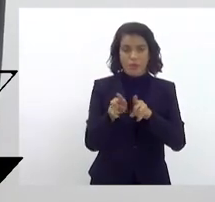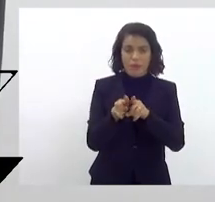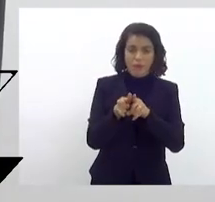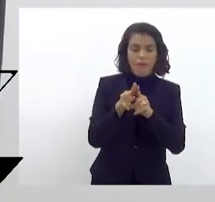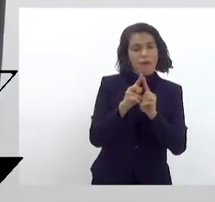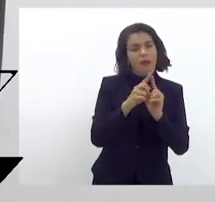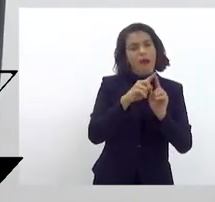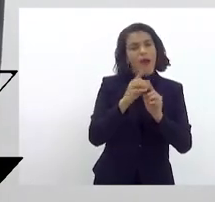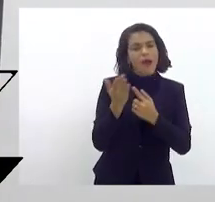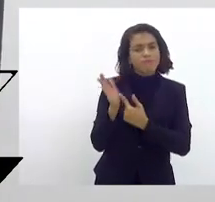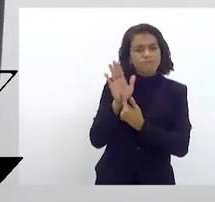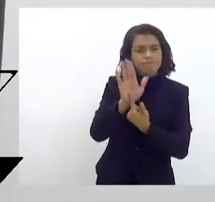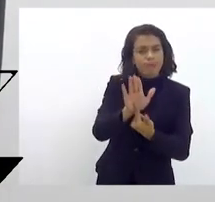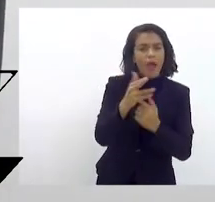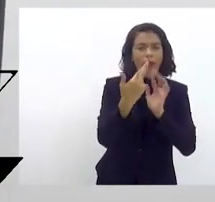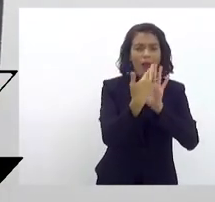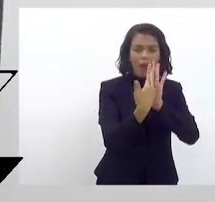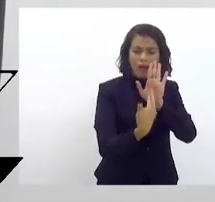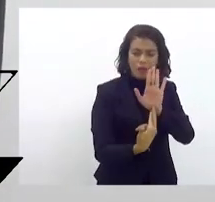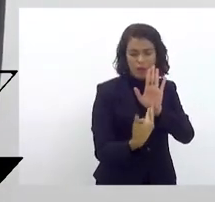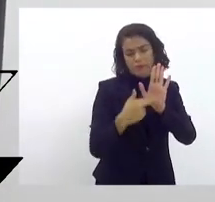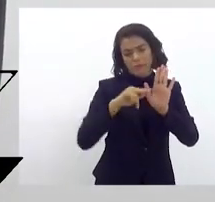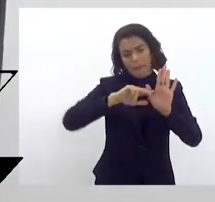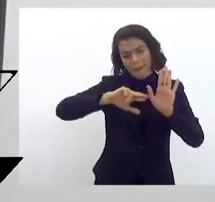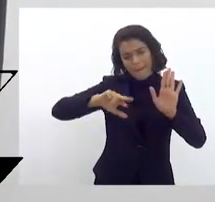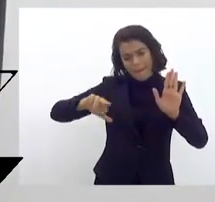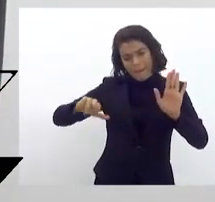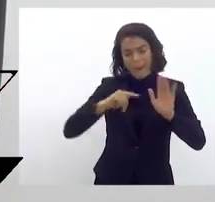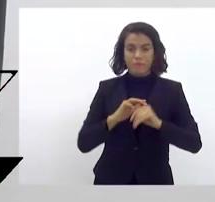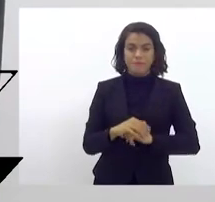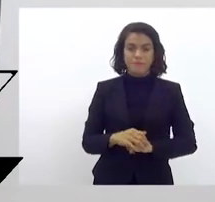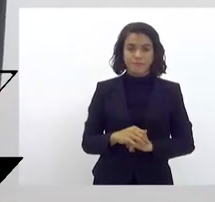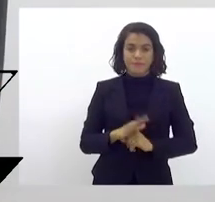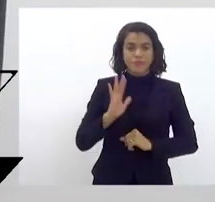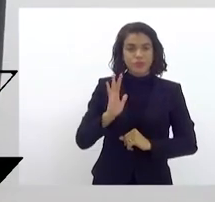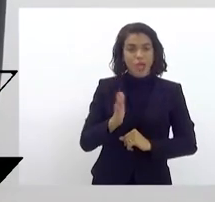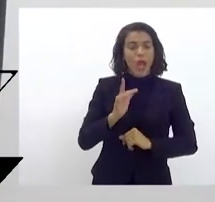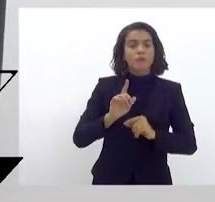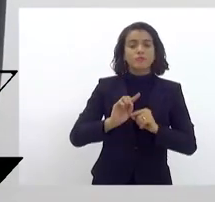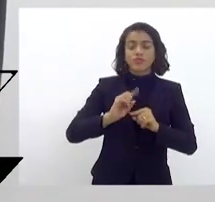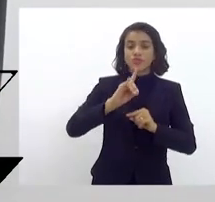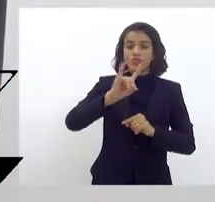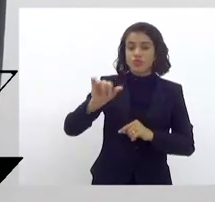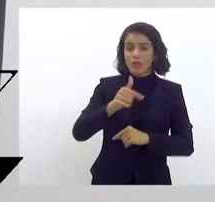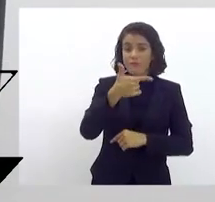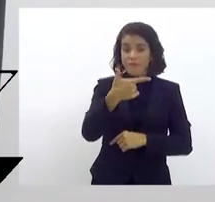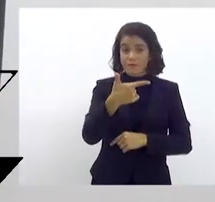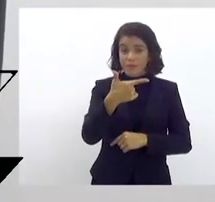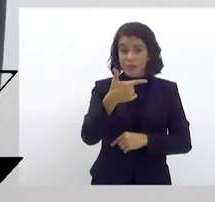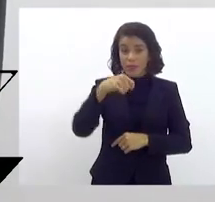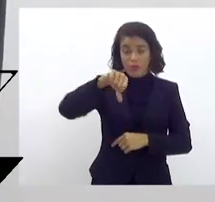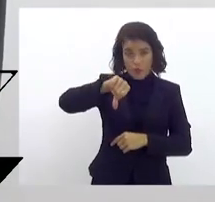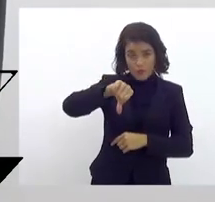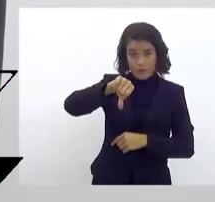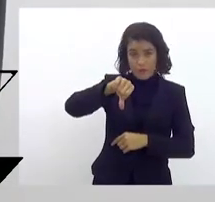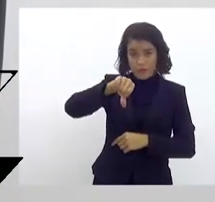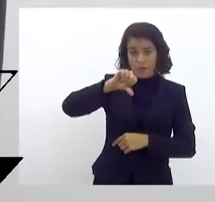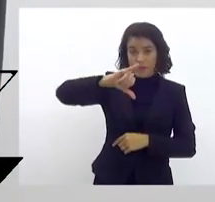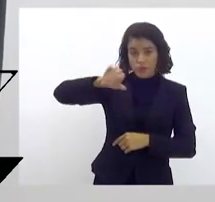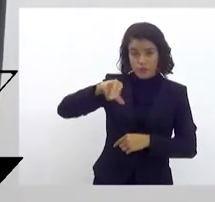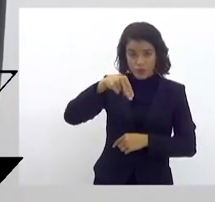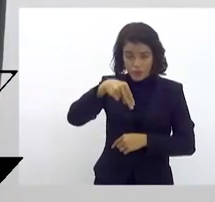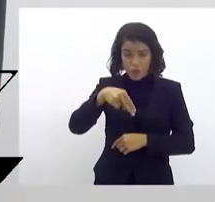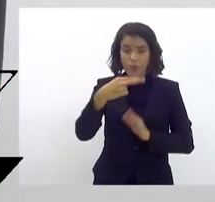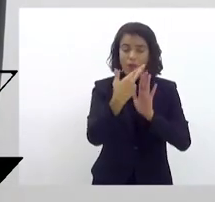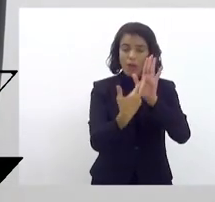a exposição do relatório então a gente já está apontando para o próximo dia 29 de Junho a exposição do